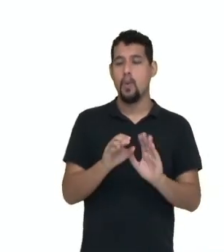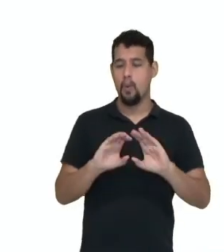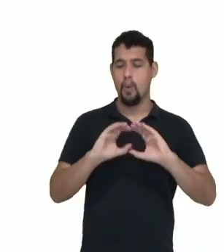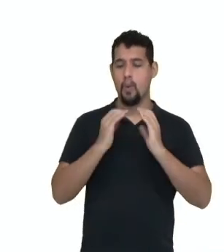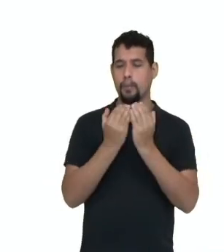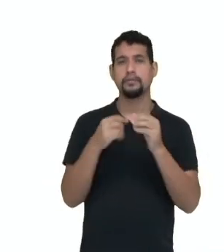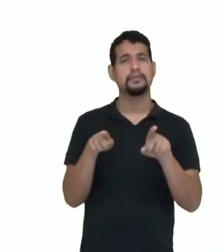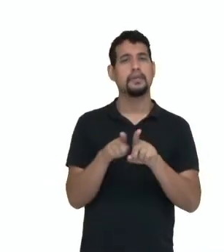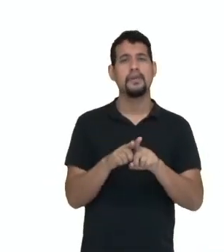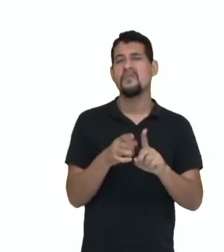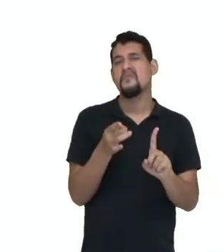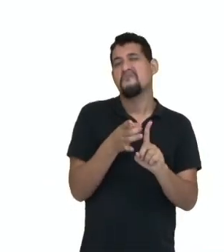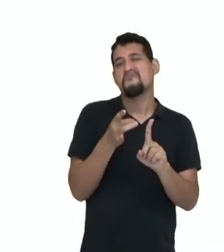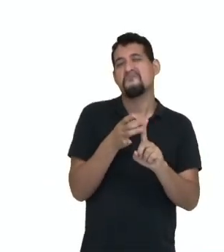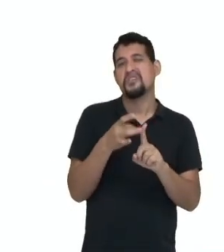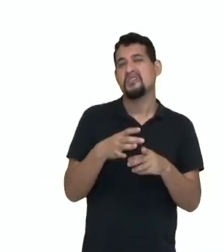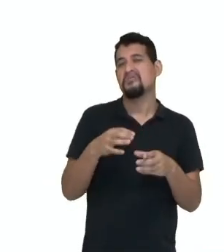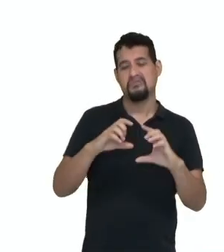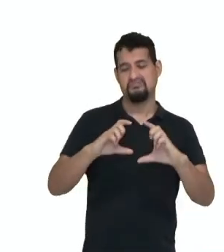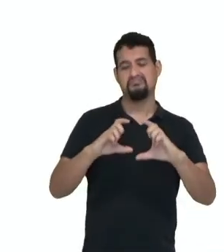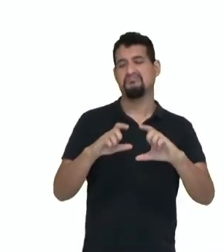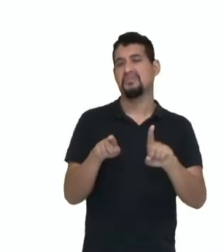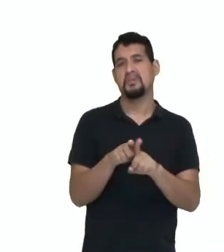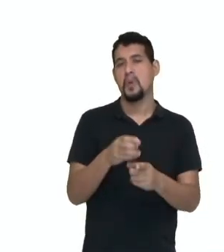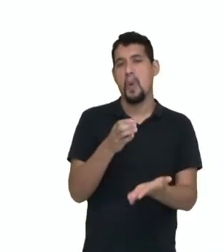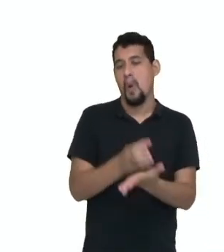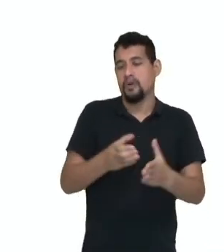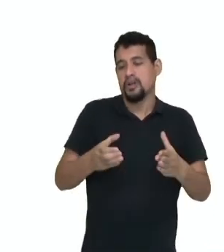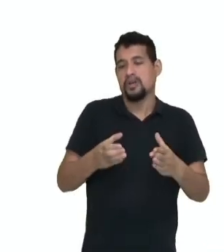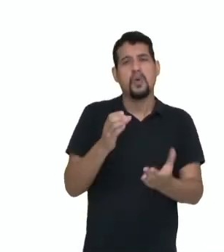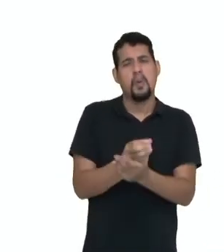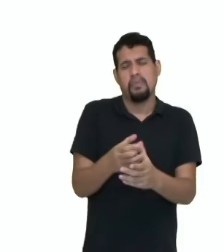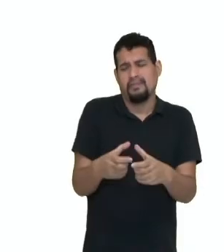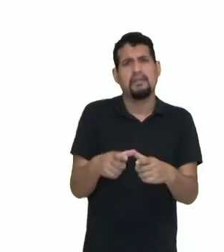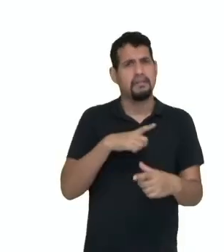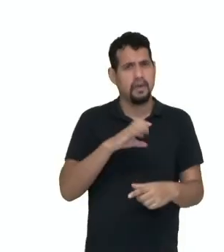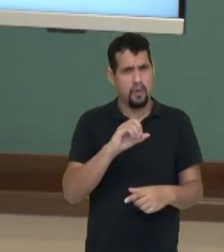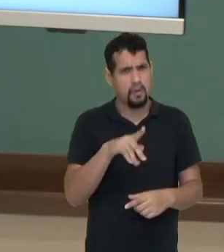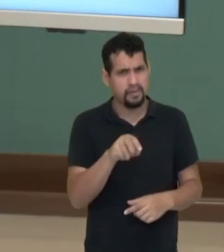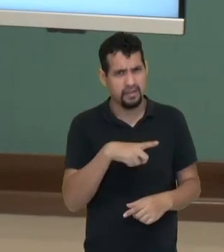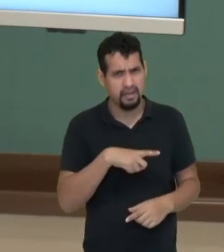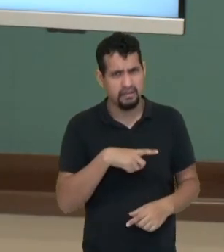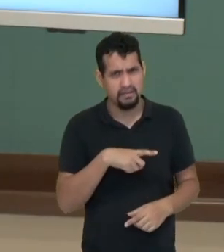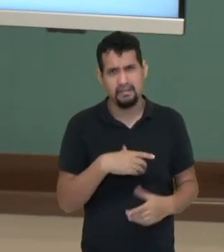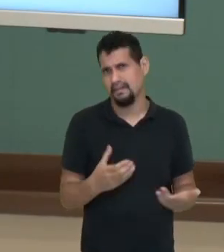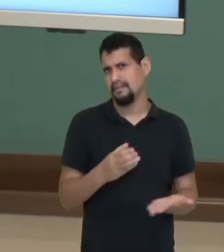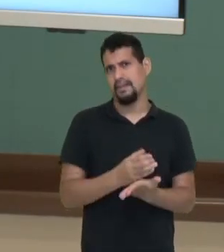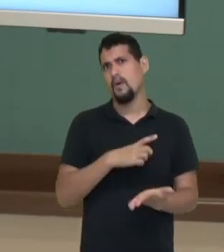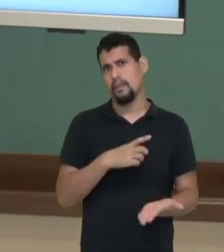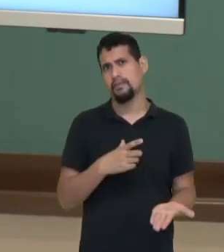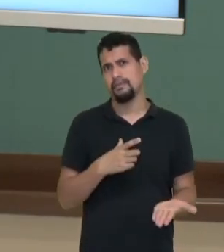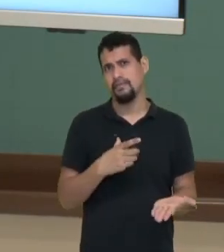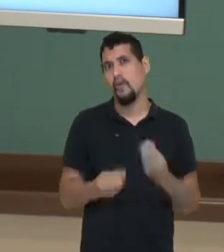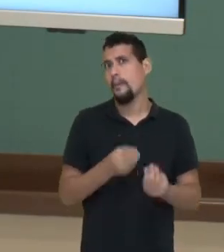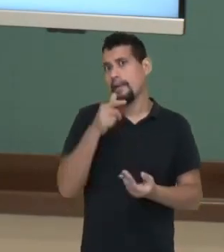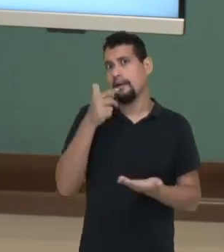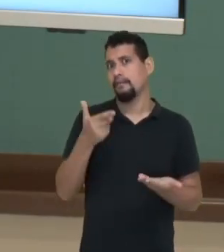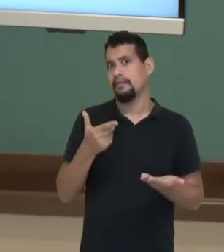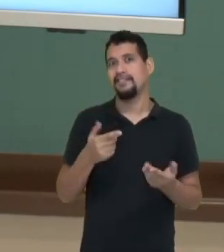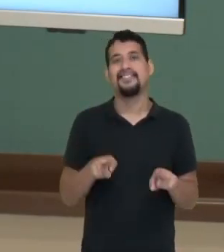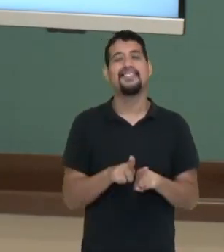de conservas, por exemplo, um copinho, um copão. Você tem um copo, né? Beleza. Uma régua